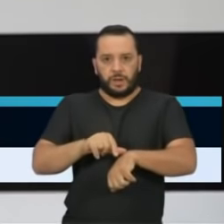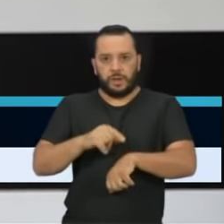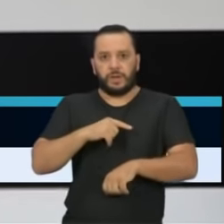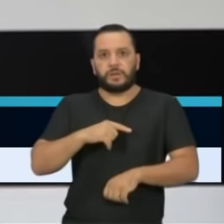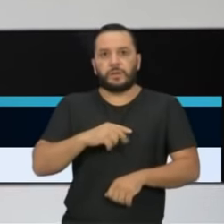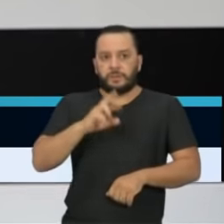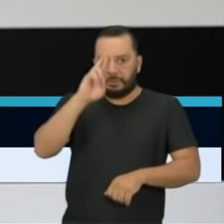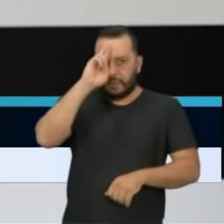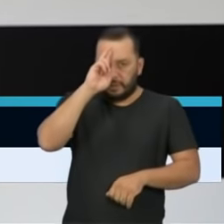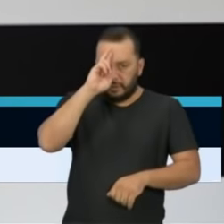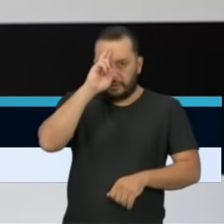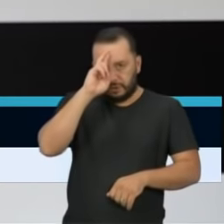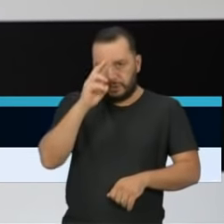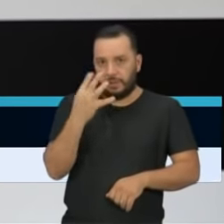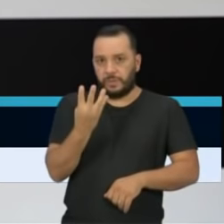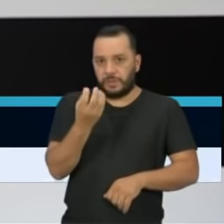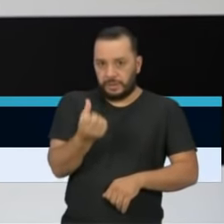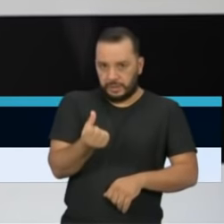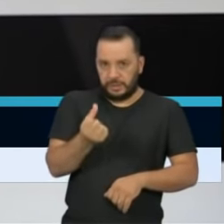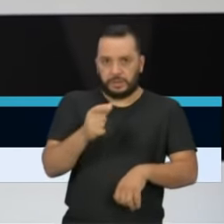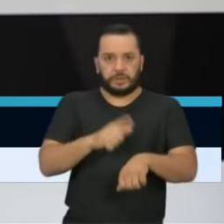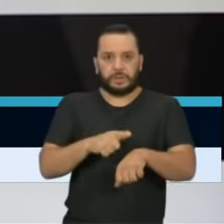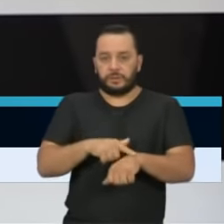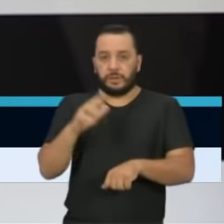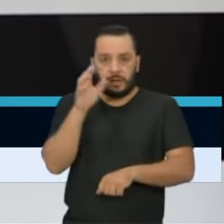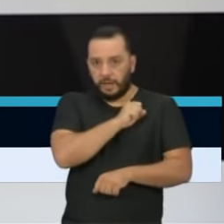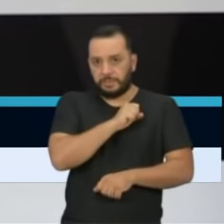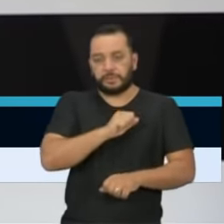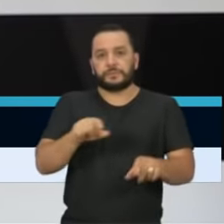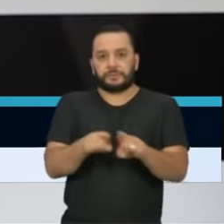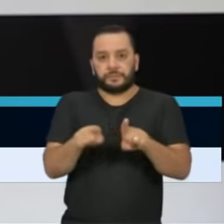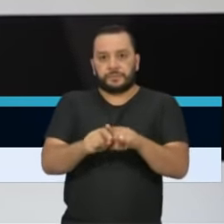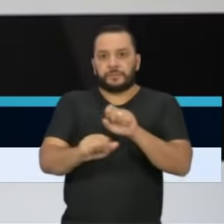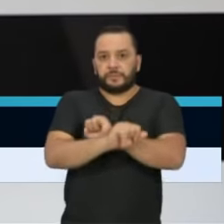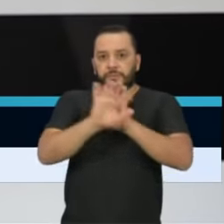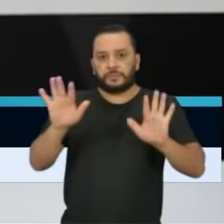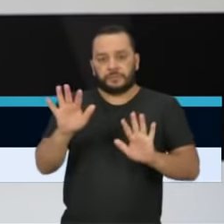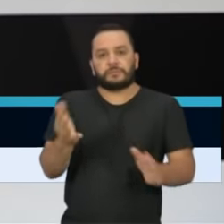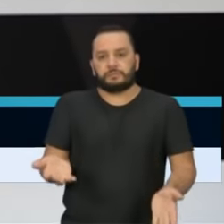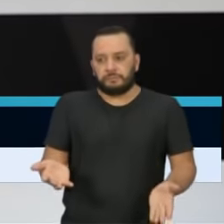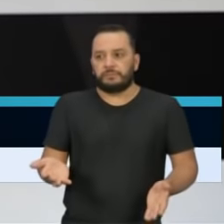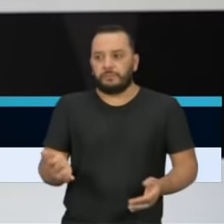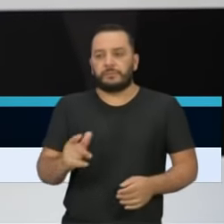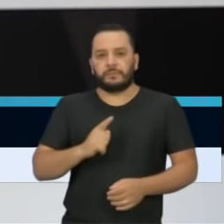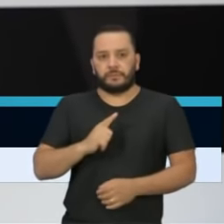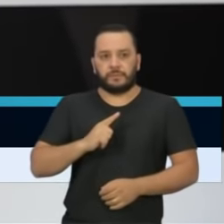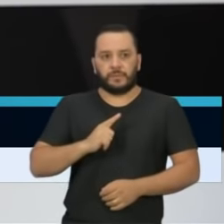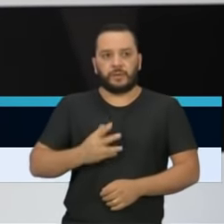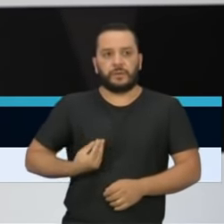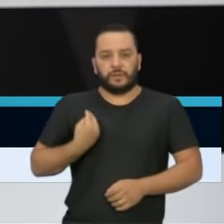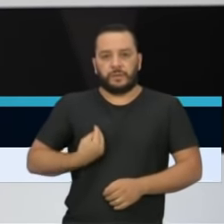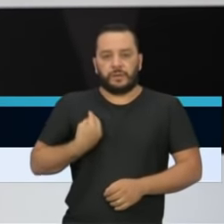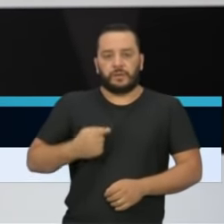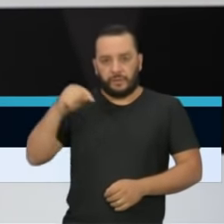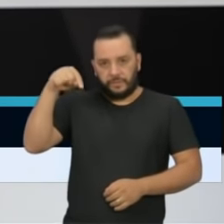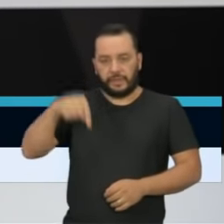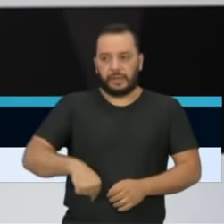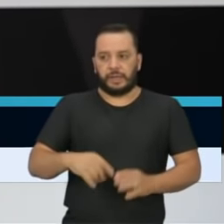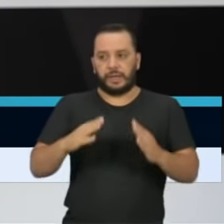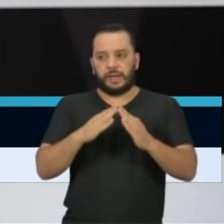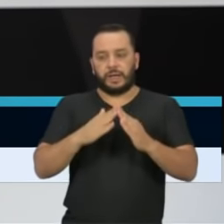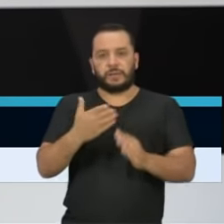46 minutos. Estamos sempre de forma muito objetiva, muito transparente. Temos a presença de jornalistas aqui no Palácio dos Bandeirantes e